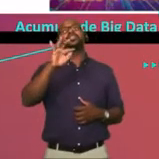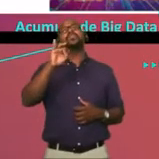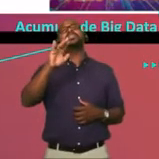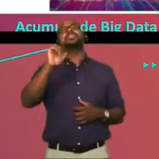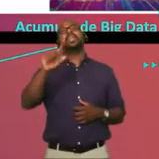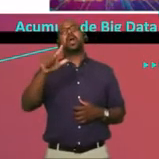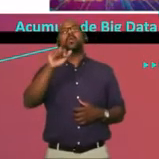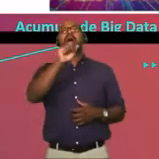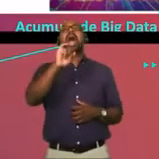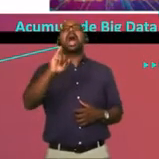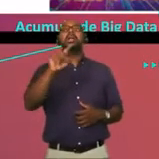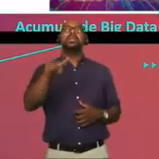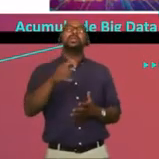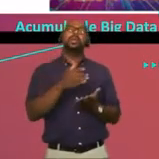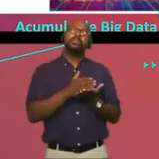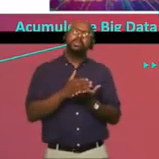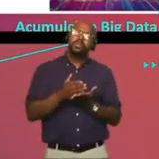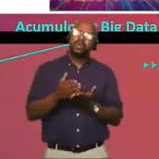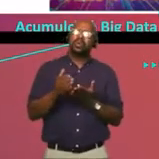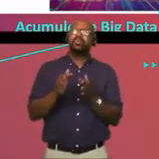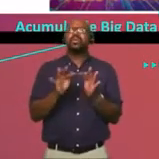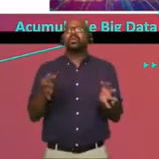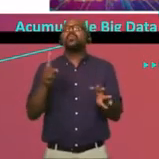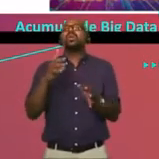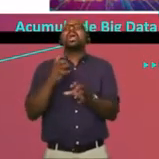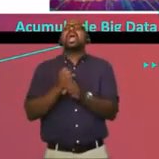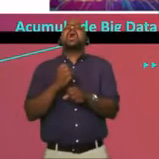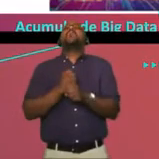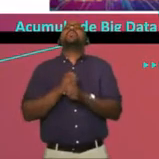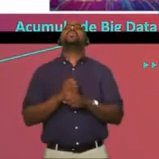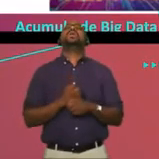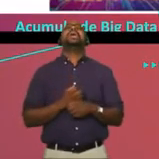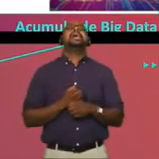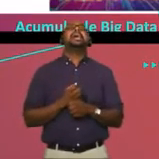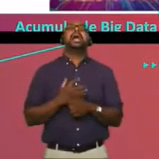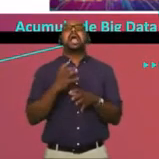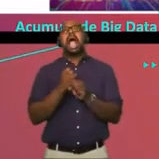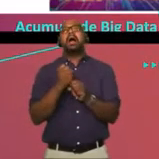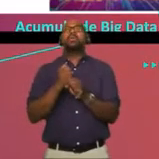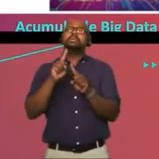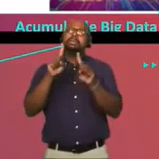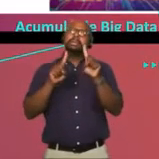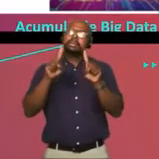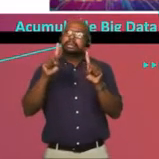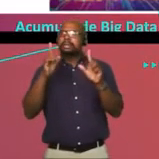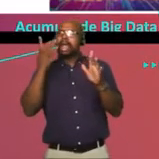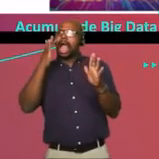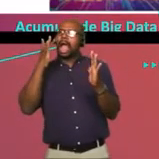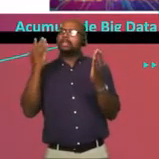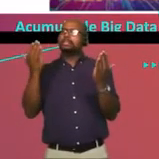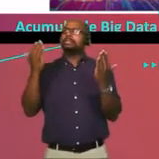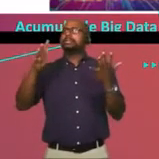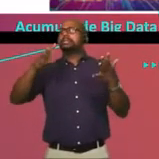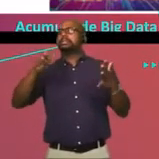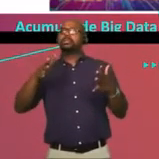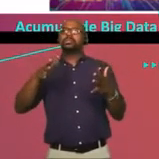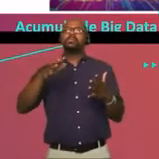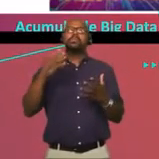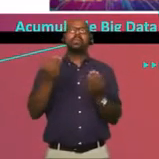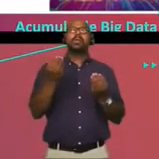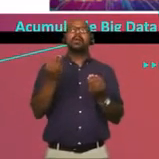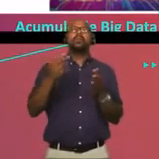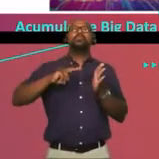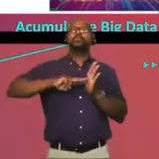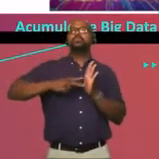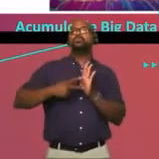Inteligência Artificial que começou como meramente um cálculo estatístico né em que a gente tinha uma forma